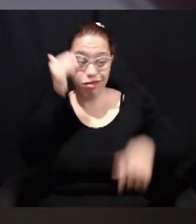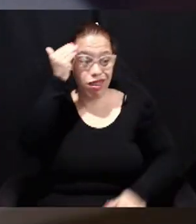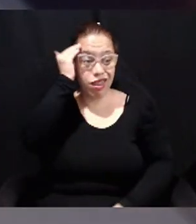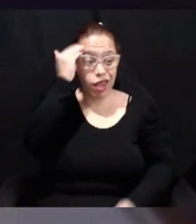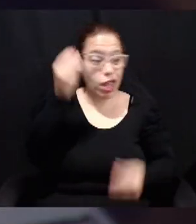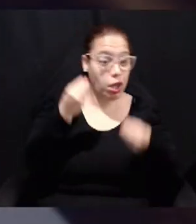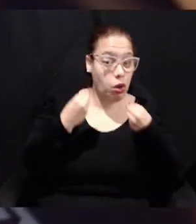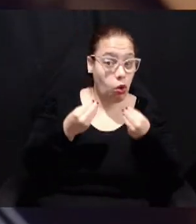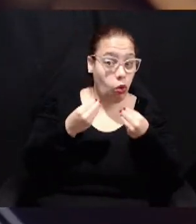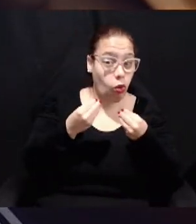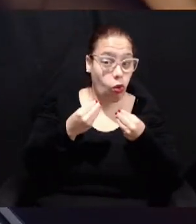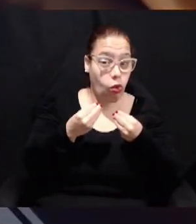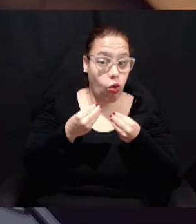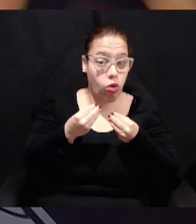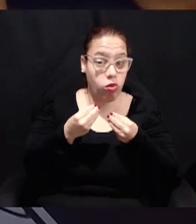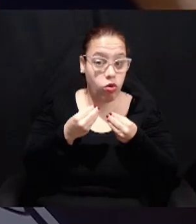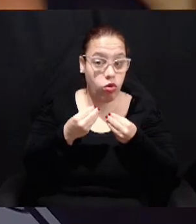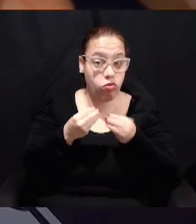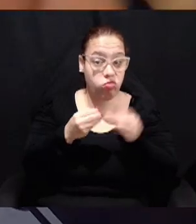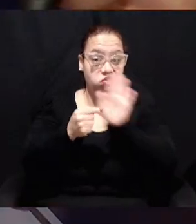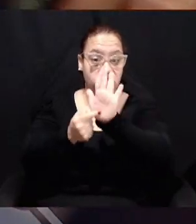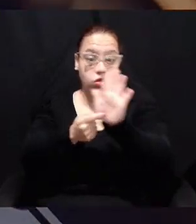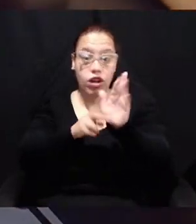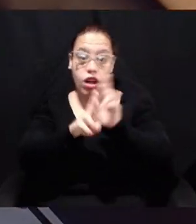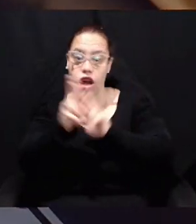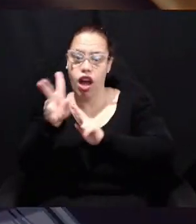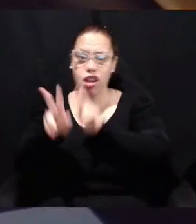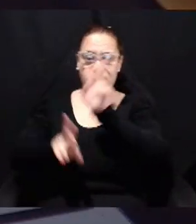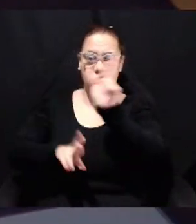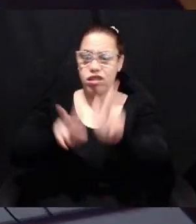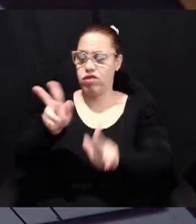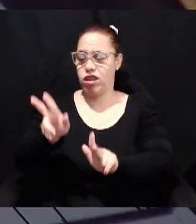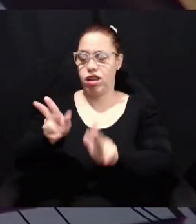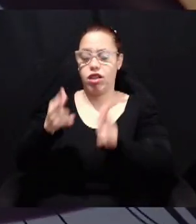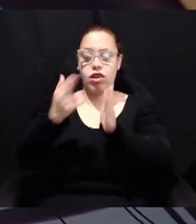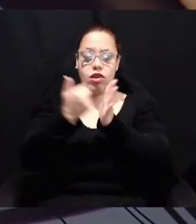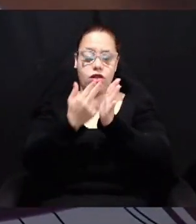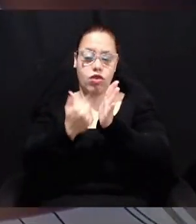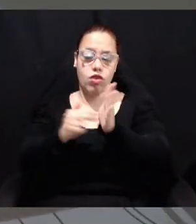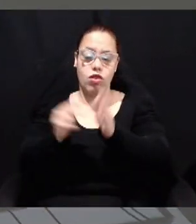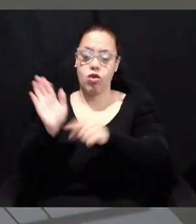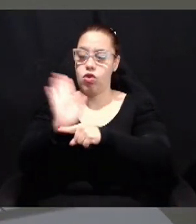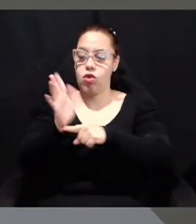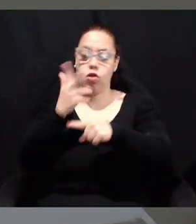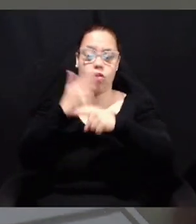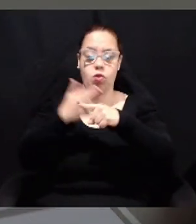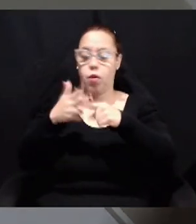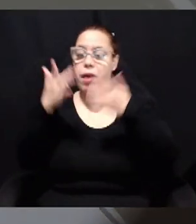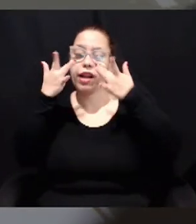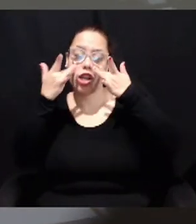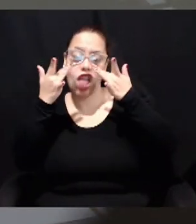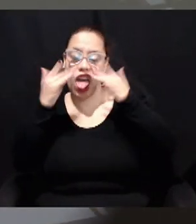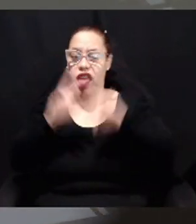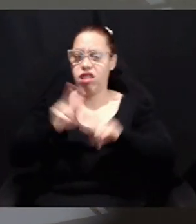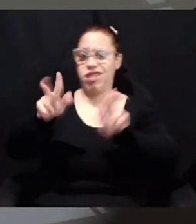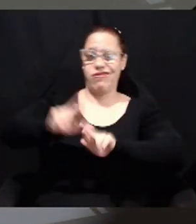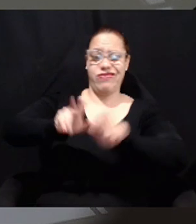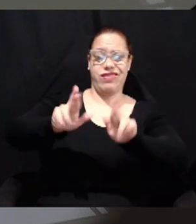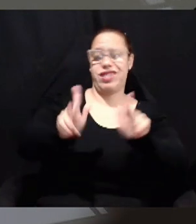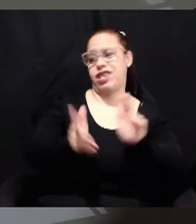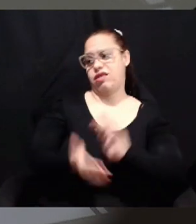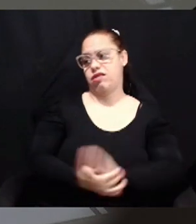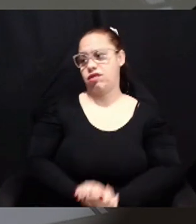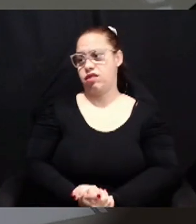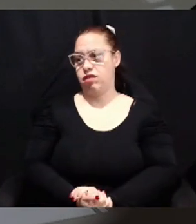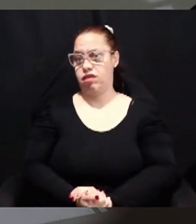narrativa das histórias em quadrinhos, né? É diferente de você escrever um filme, ou escrever uma série, uma peça de teatro, né? Cada mídia